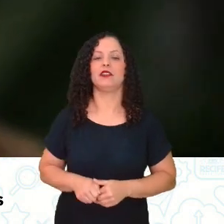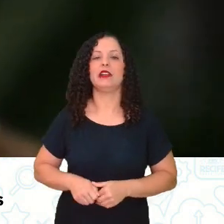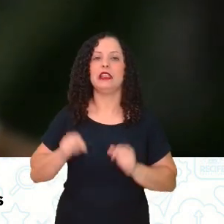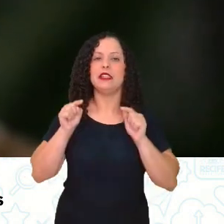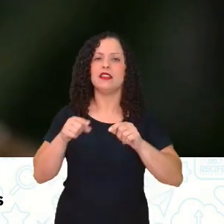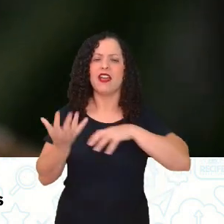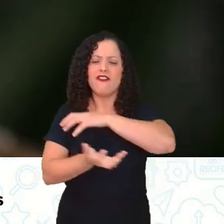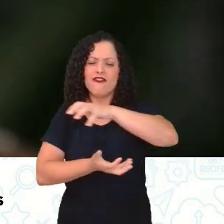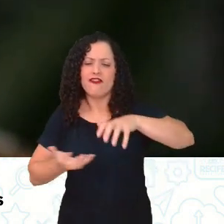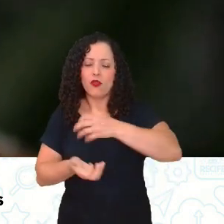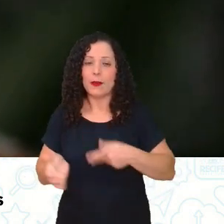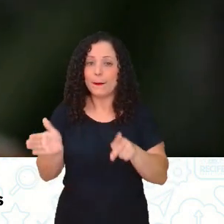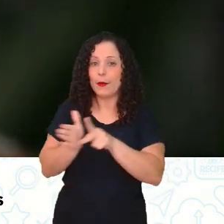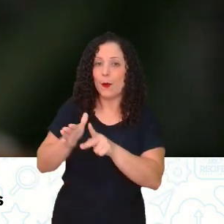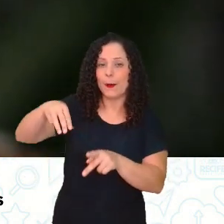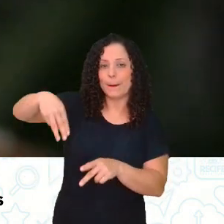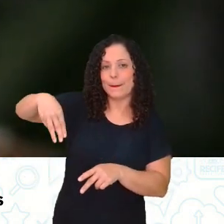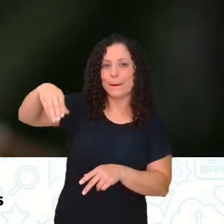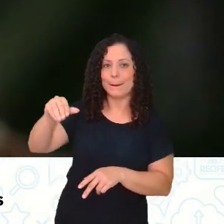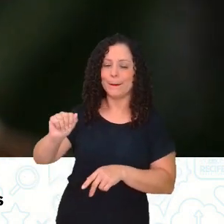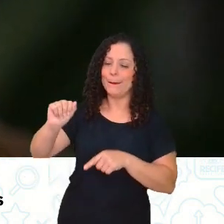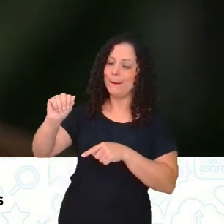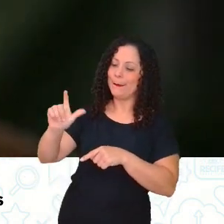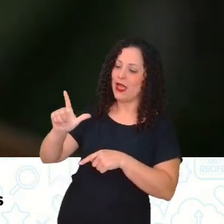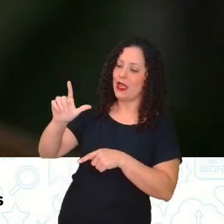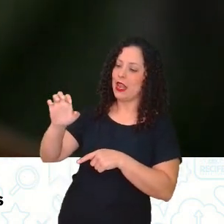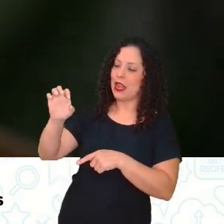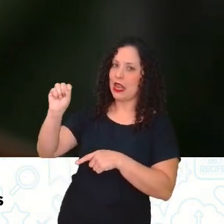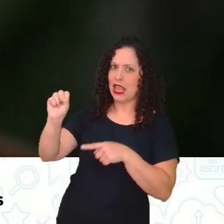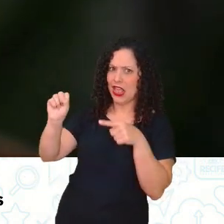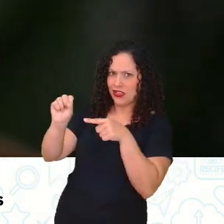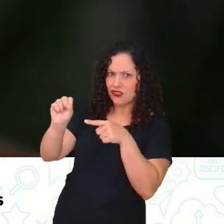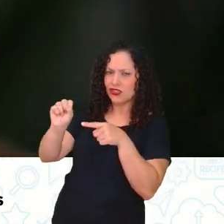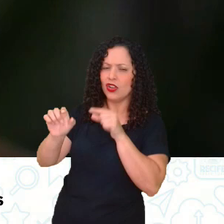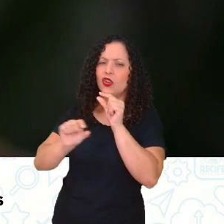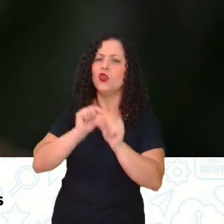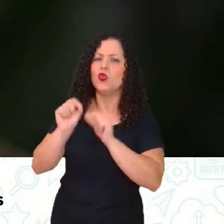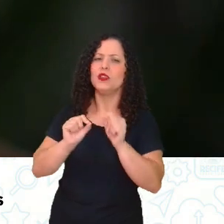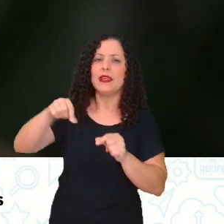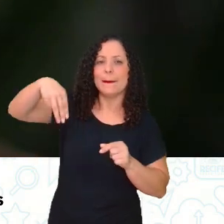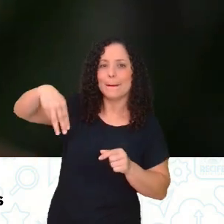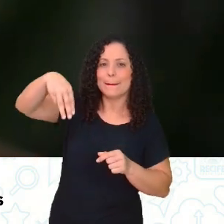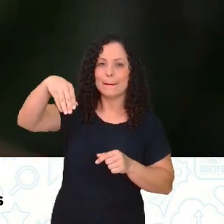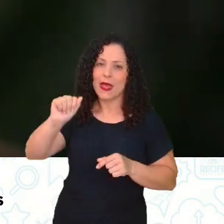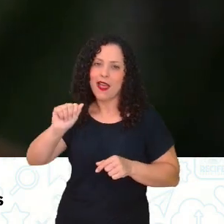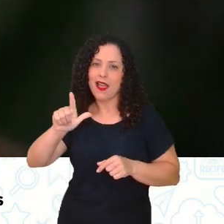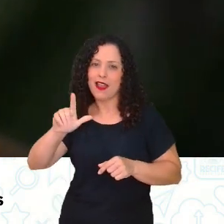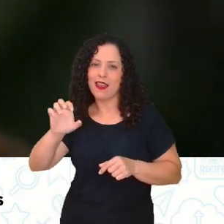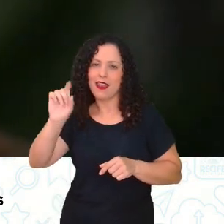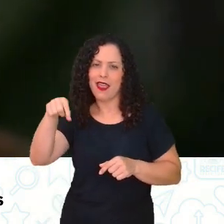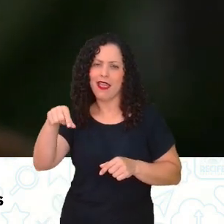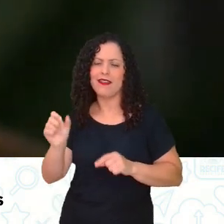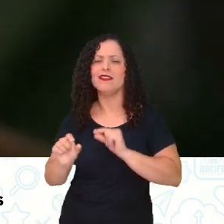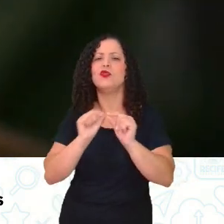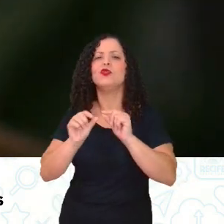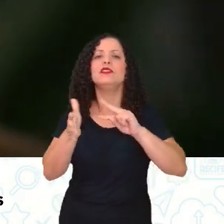dos malês exatamente por isso, porque Malê vem da palavra Imalê, que em Yorubá significa